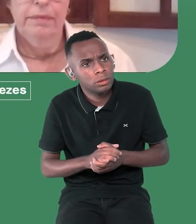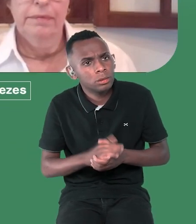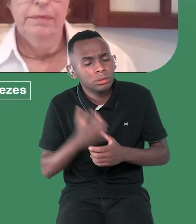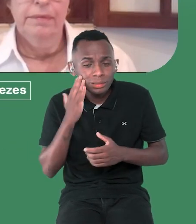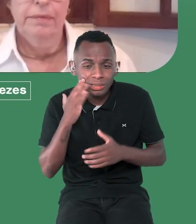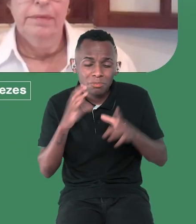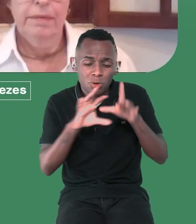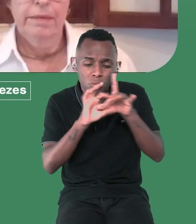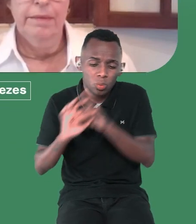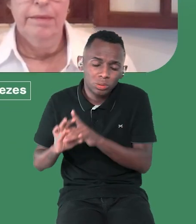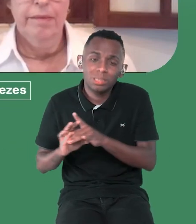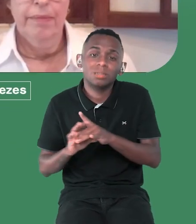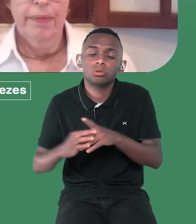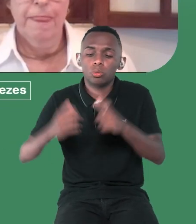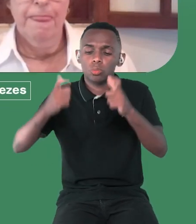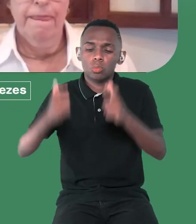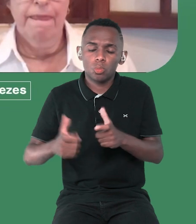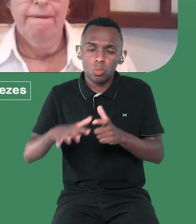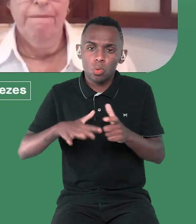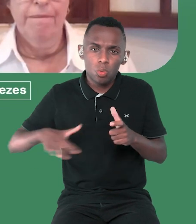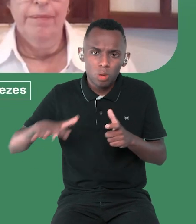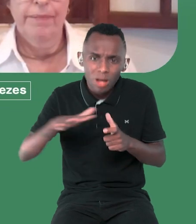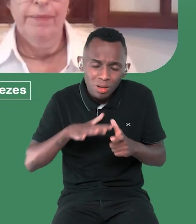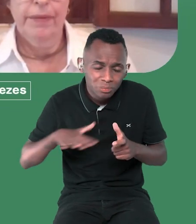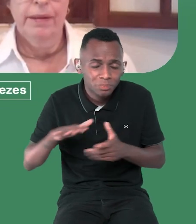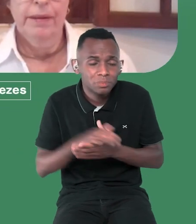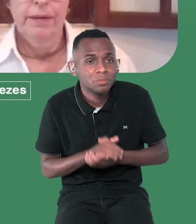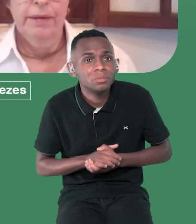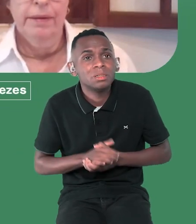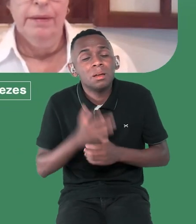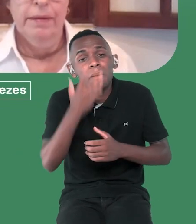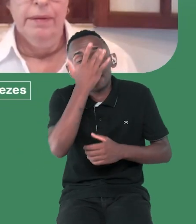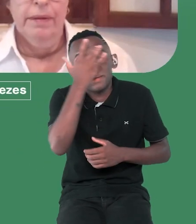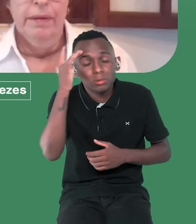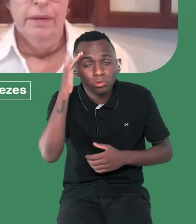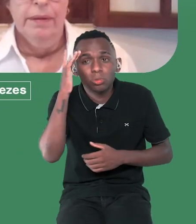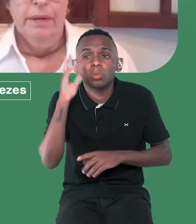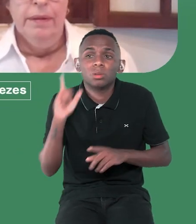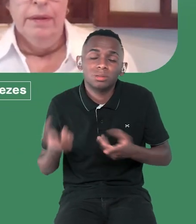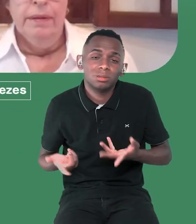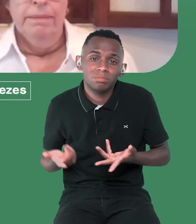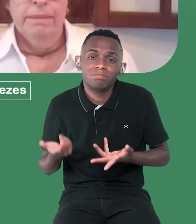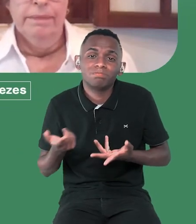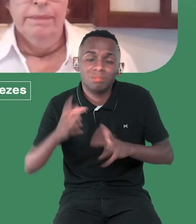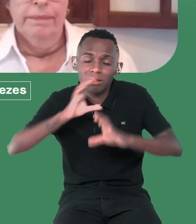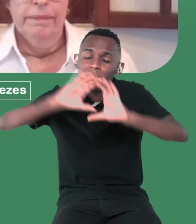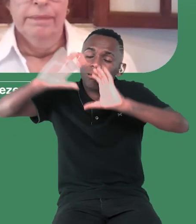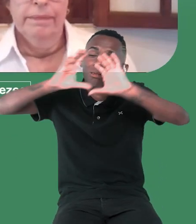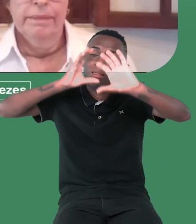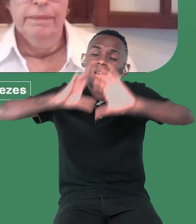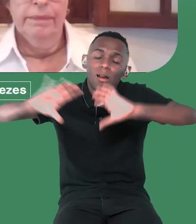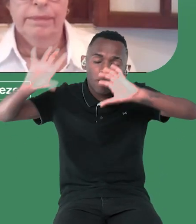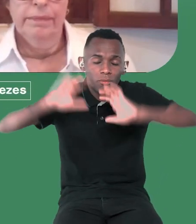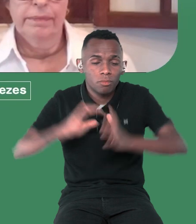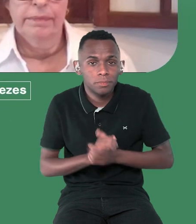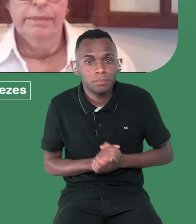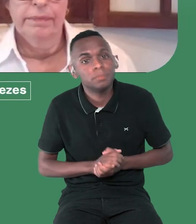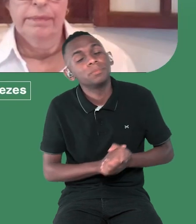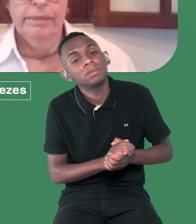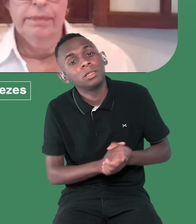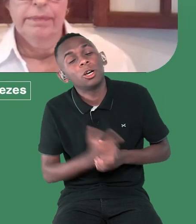né, se fosse um canal aberto para a criação. E não é. É um sofrimento, né, mental,